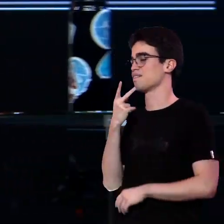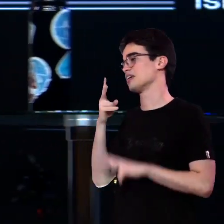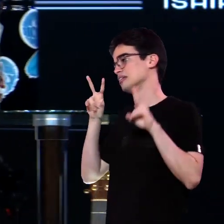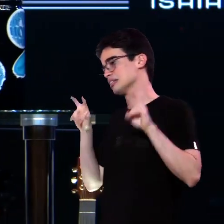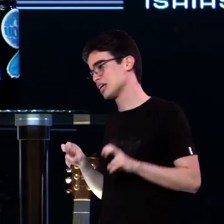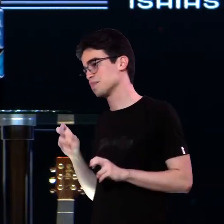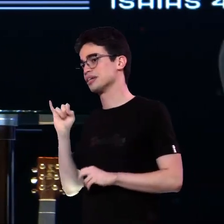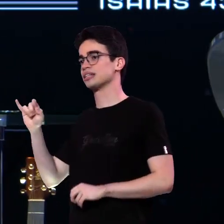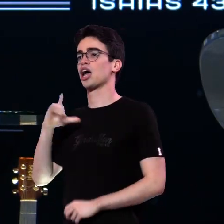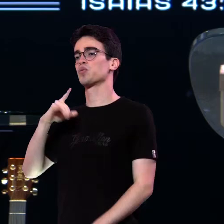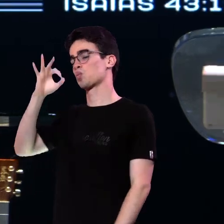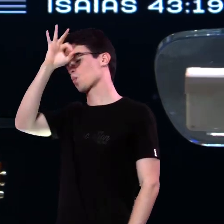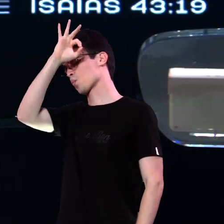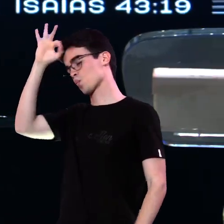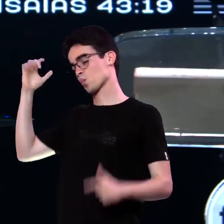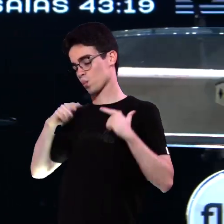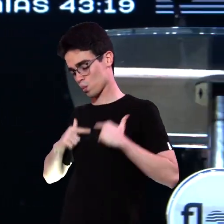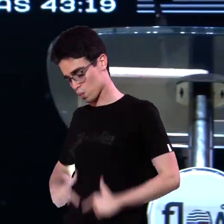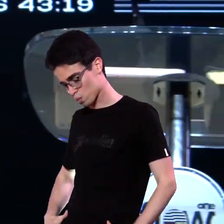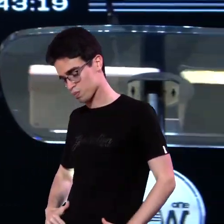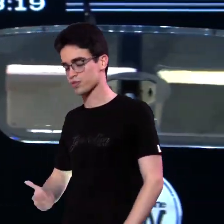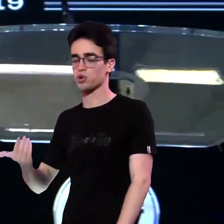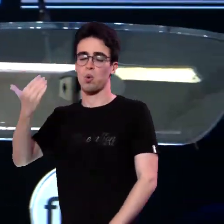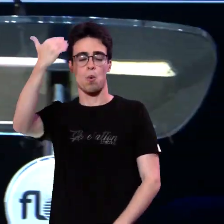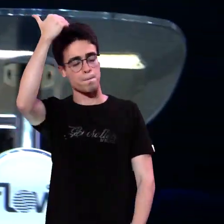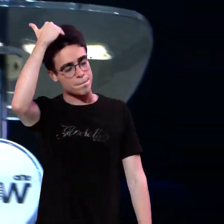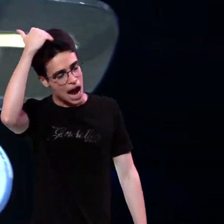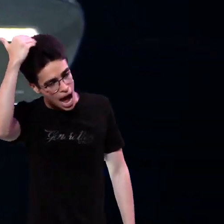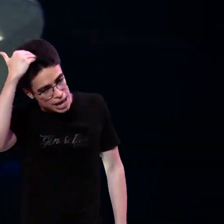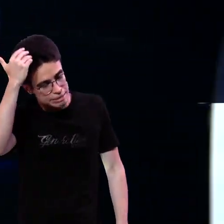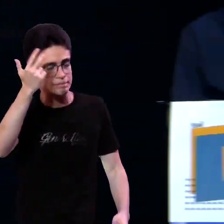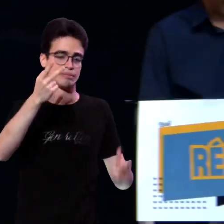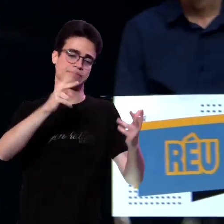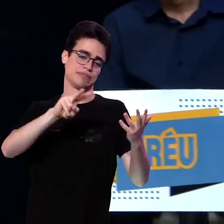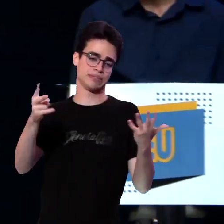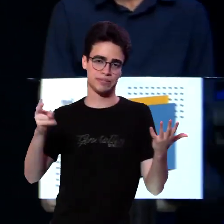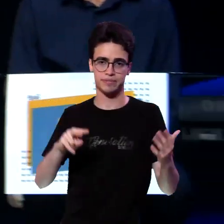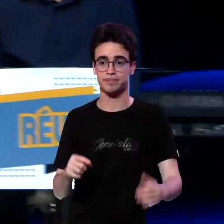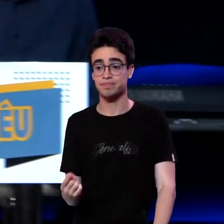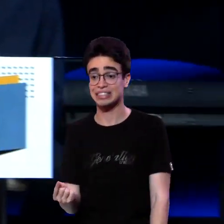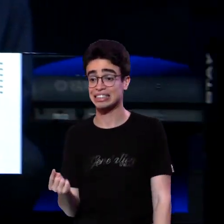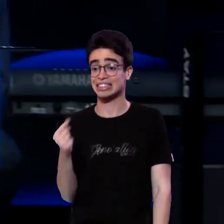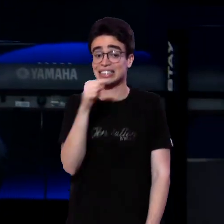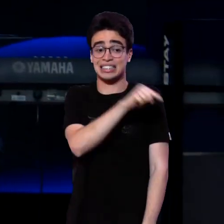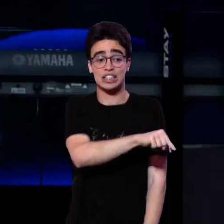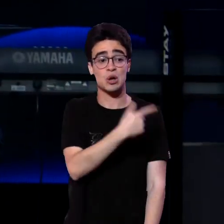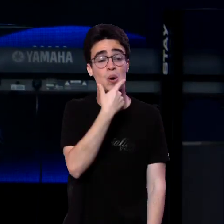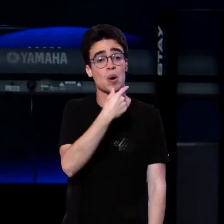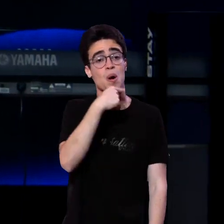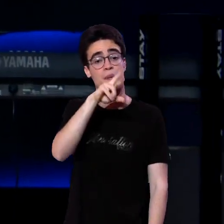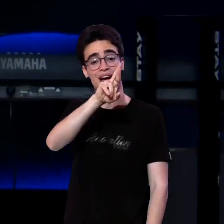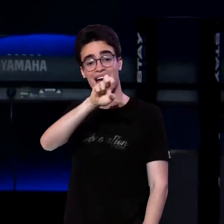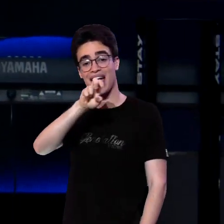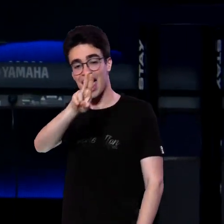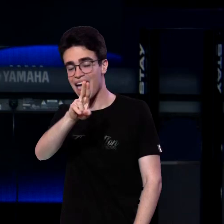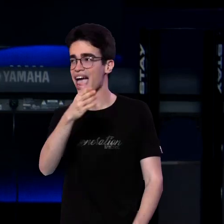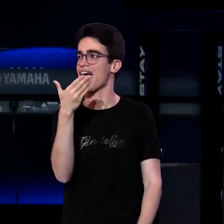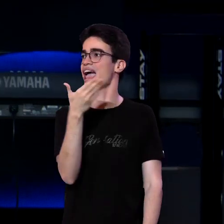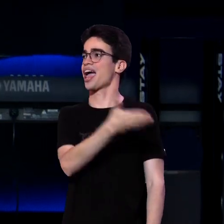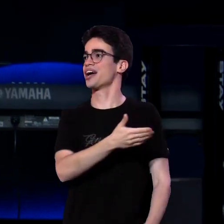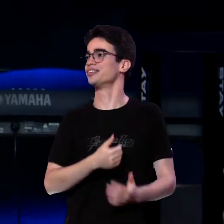se é inocente, se é culpado, enfim. Aqui está o réu. Como é teu nome, réu? João